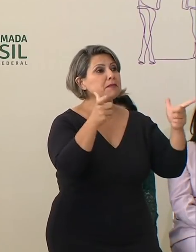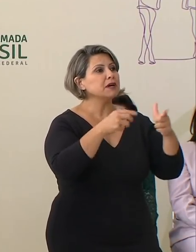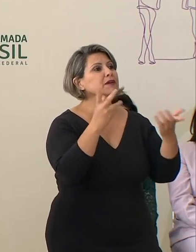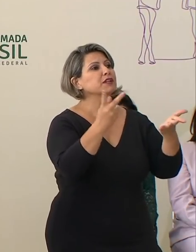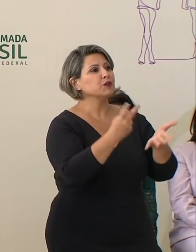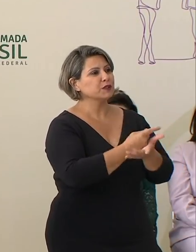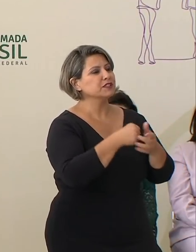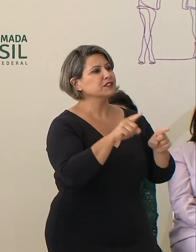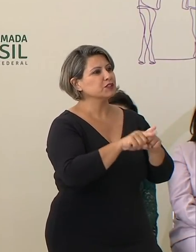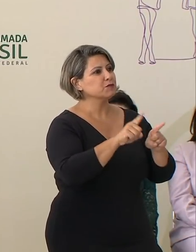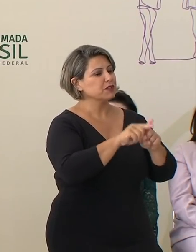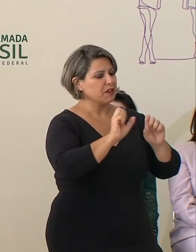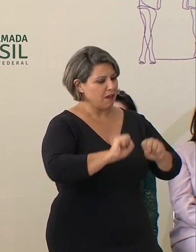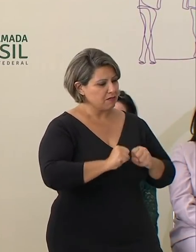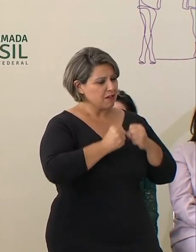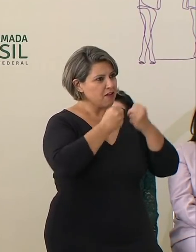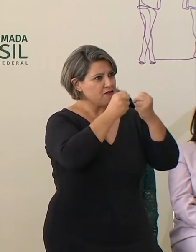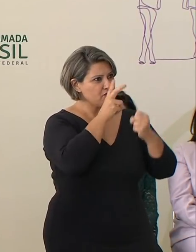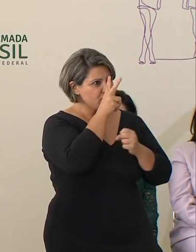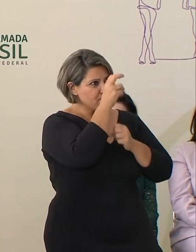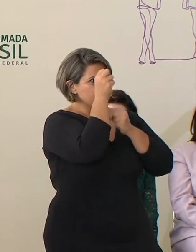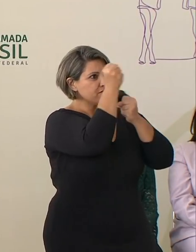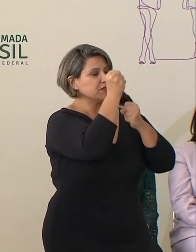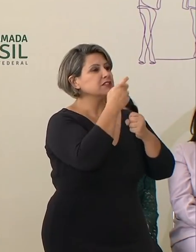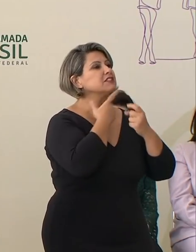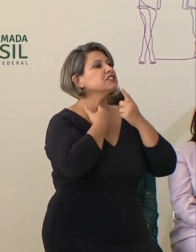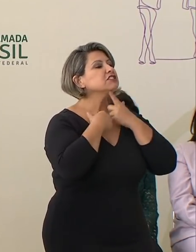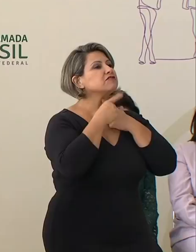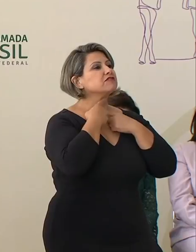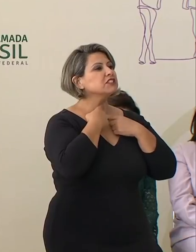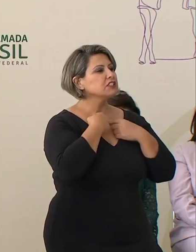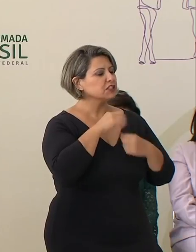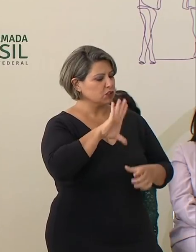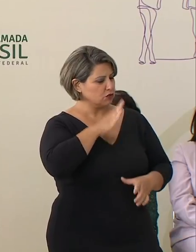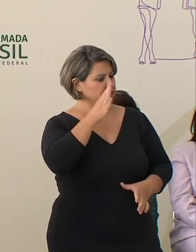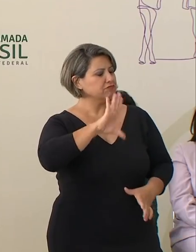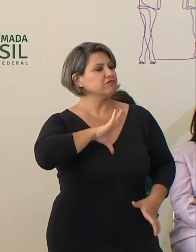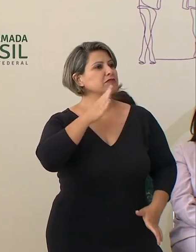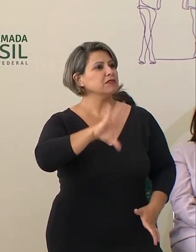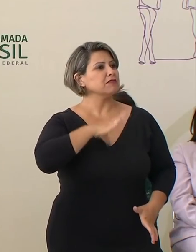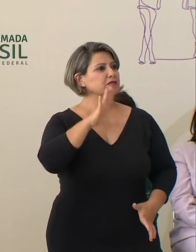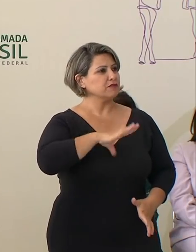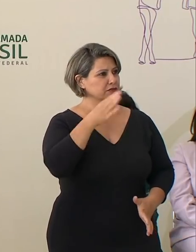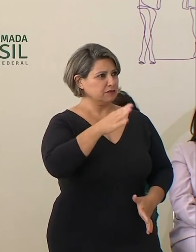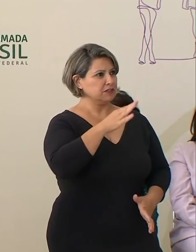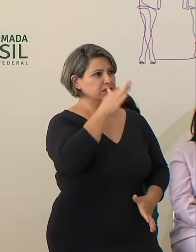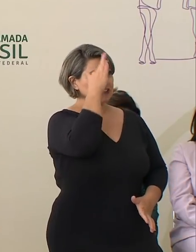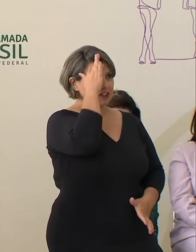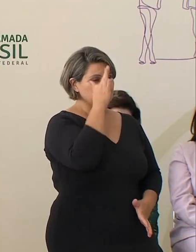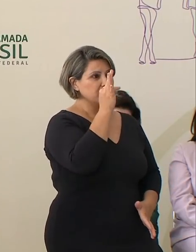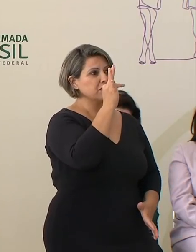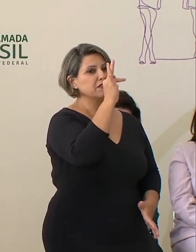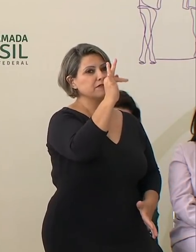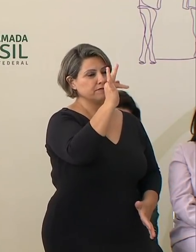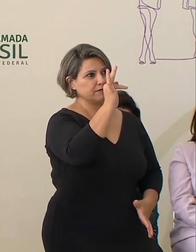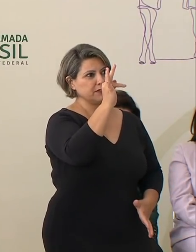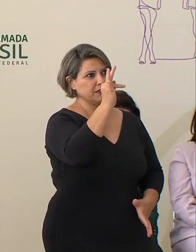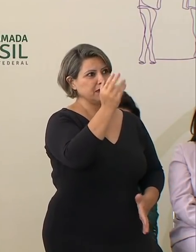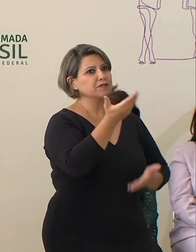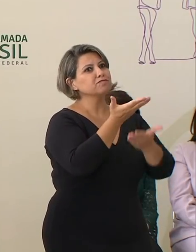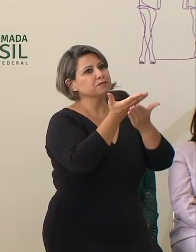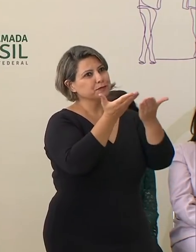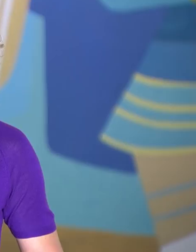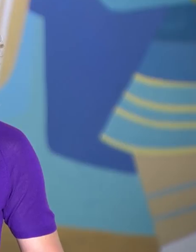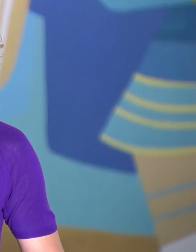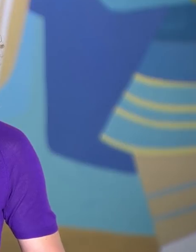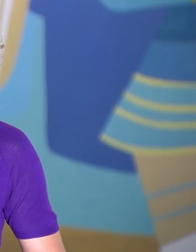também, a garra, a vontade, a determinação e a fé das